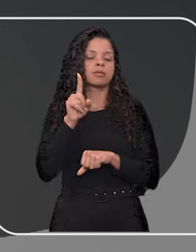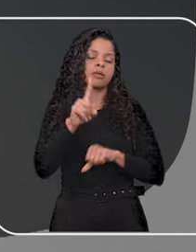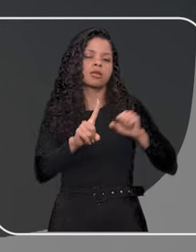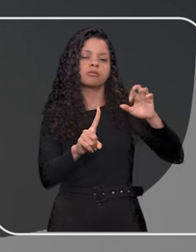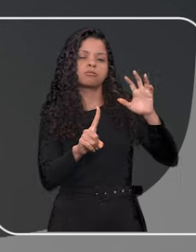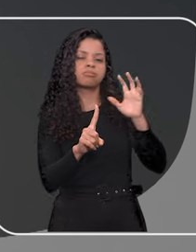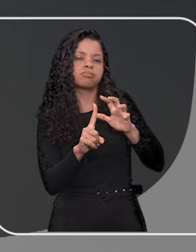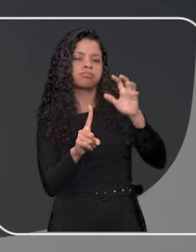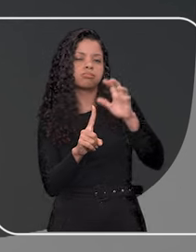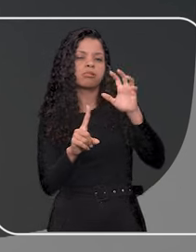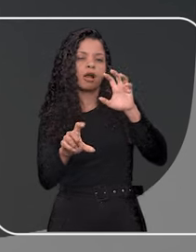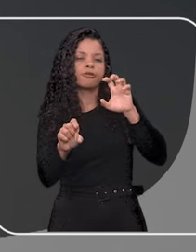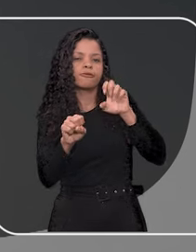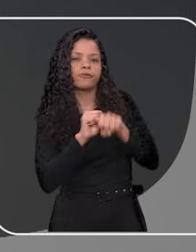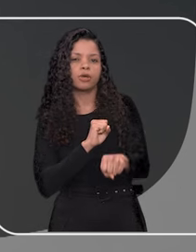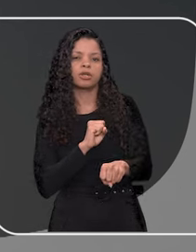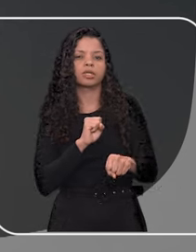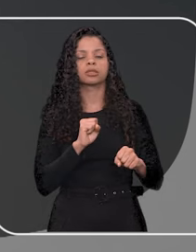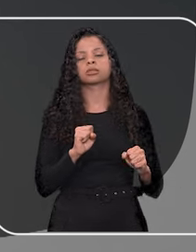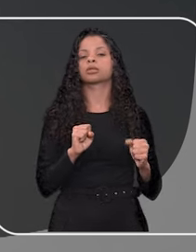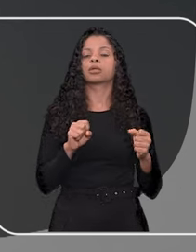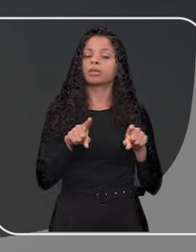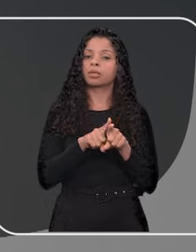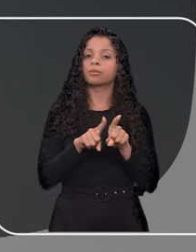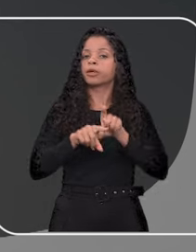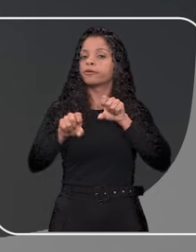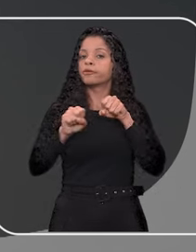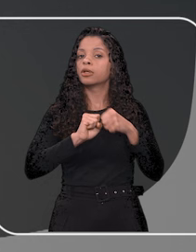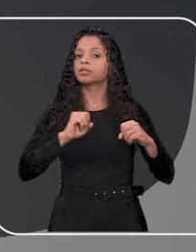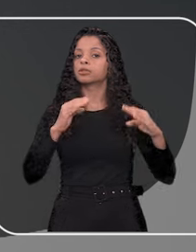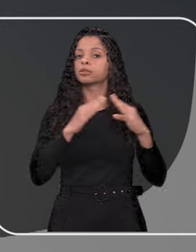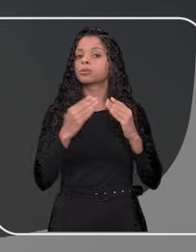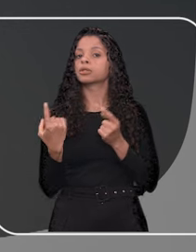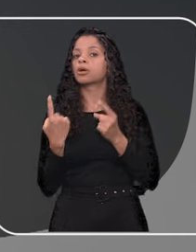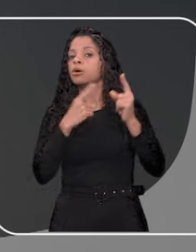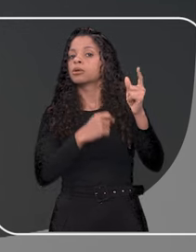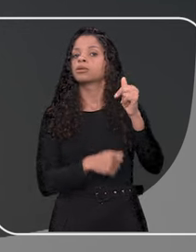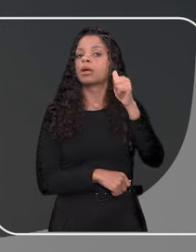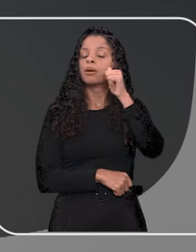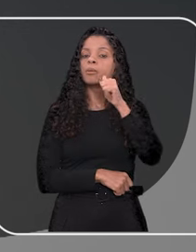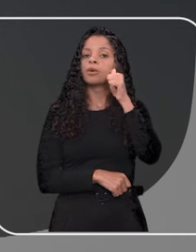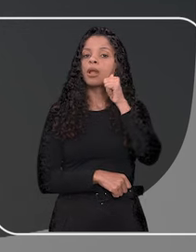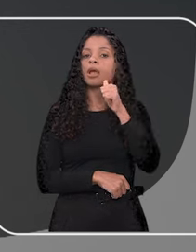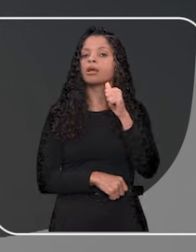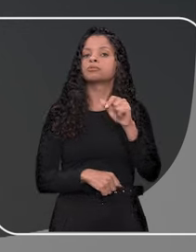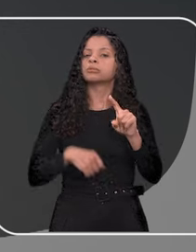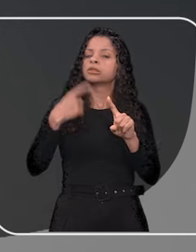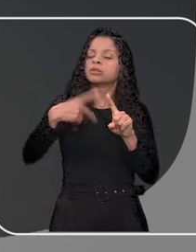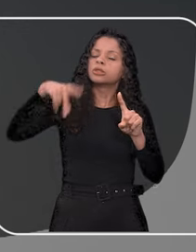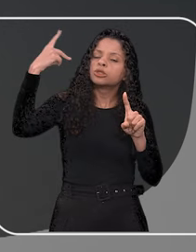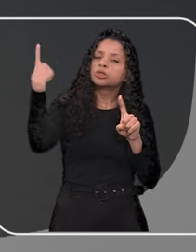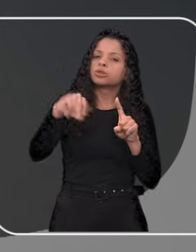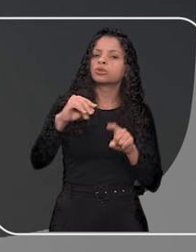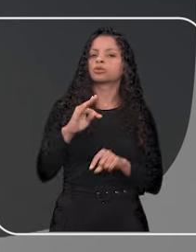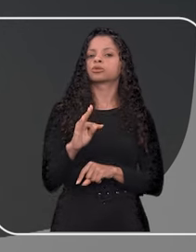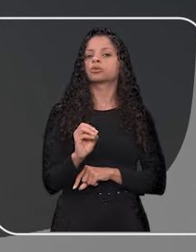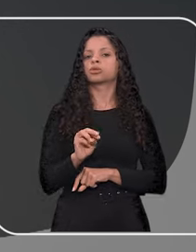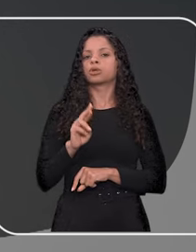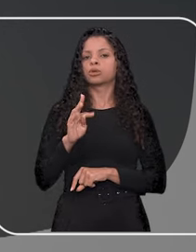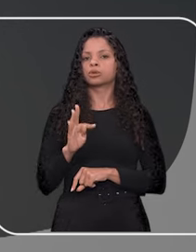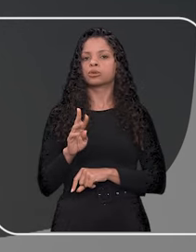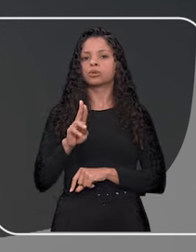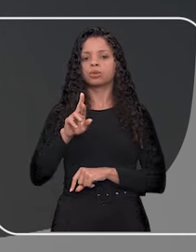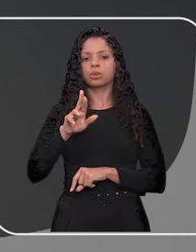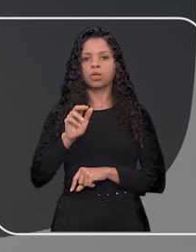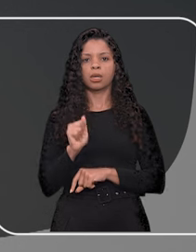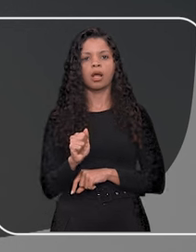violência contra a pessoa ou com violência doméstica e familiar contra a mulher a tortura A lavagem de dinheiro